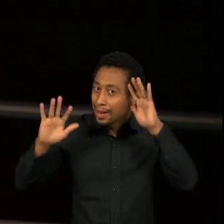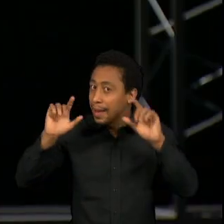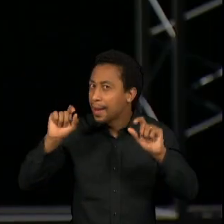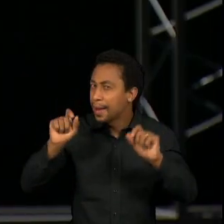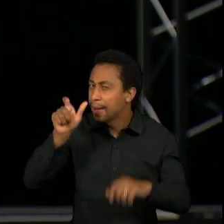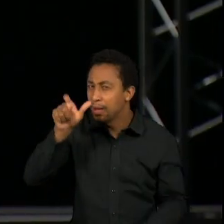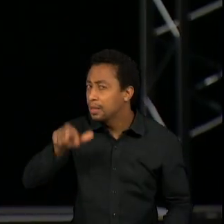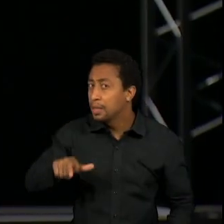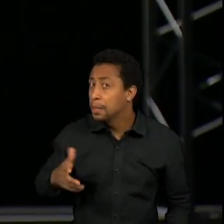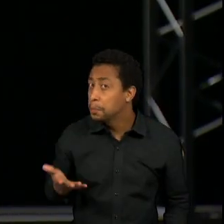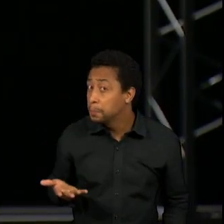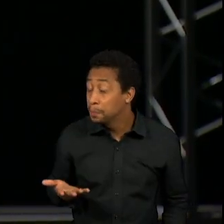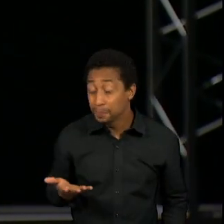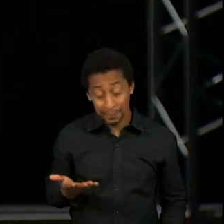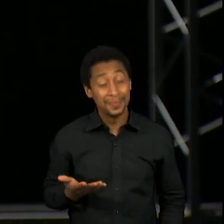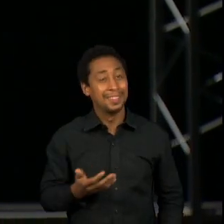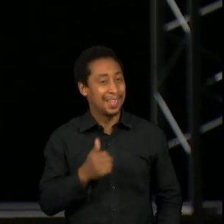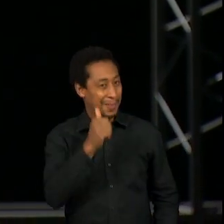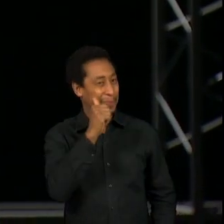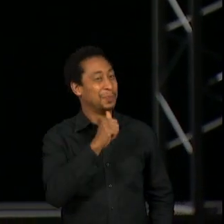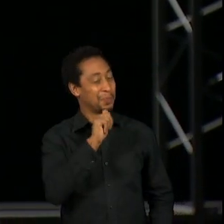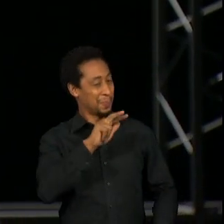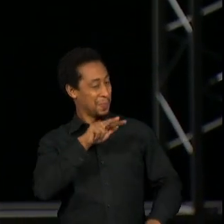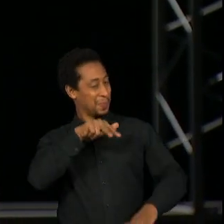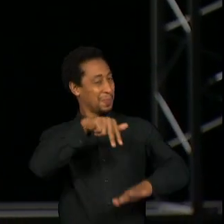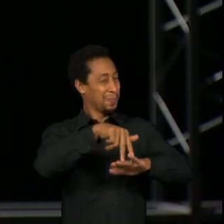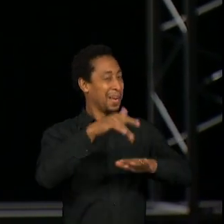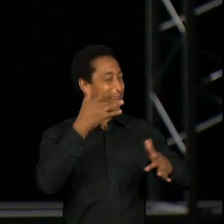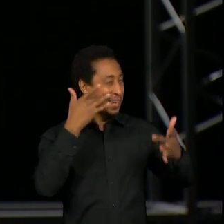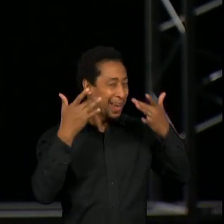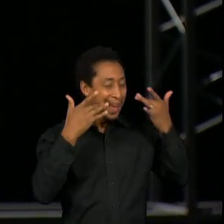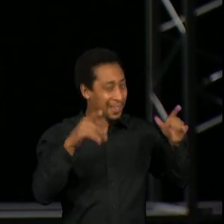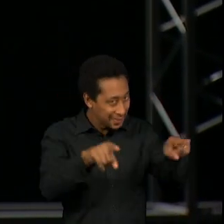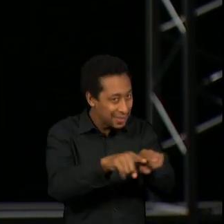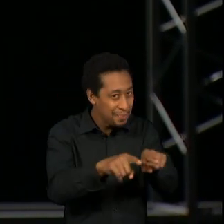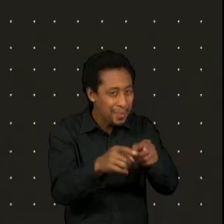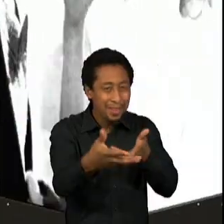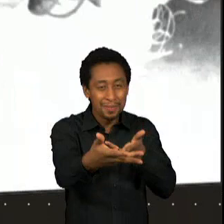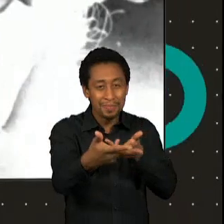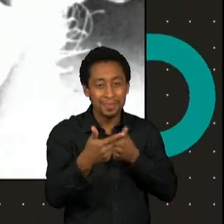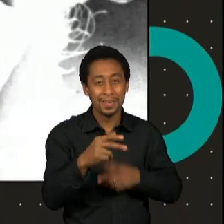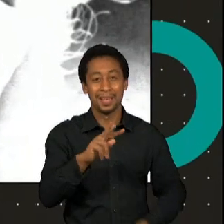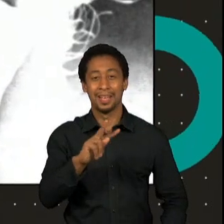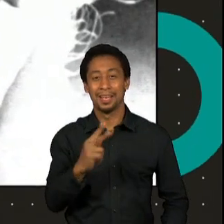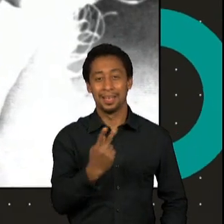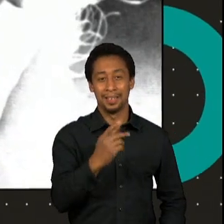dela. Mas ela é também dos palcos. O Persona recebe hoje Helena Inês.